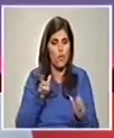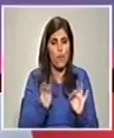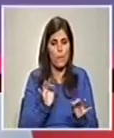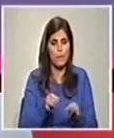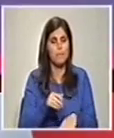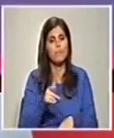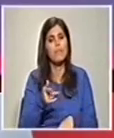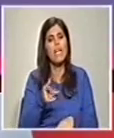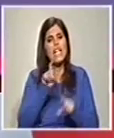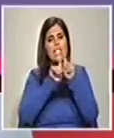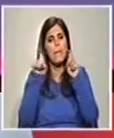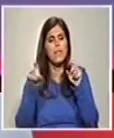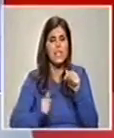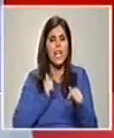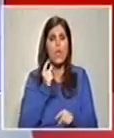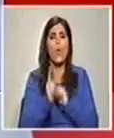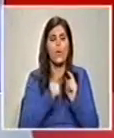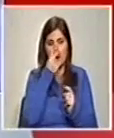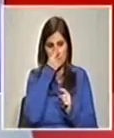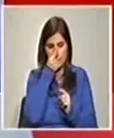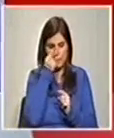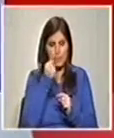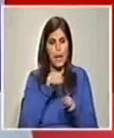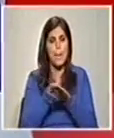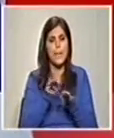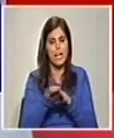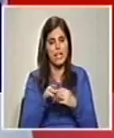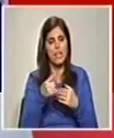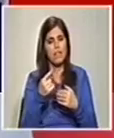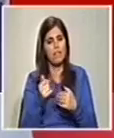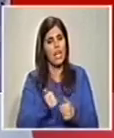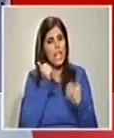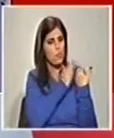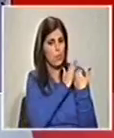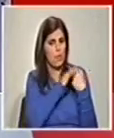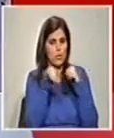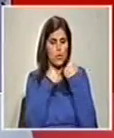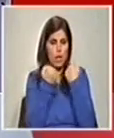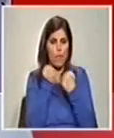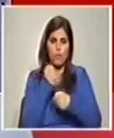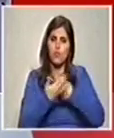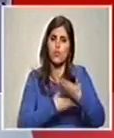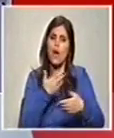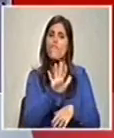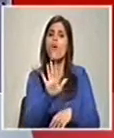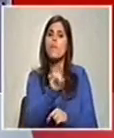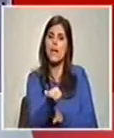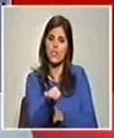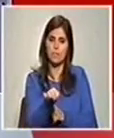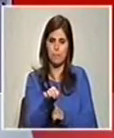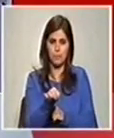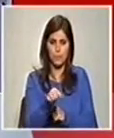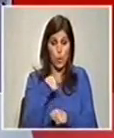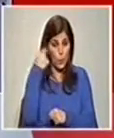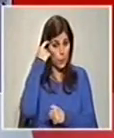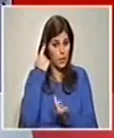é que as empresas beneficiam na prática com em serem mais responsáveis socialmente, em funcionarem desta forma? Eu penso, acima de